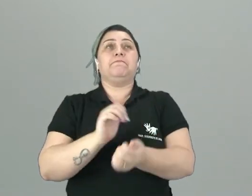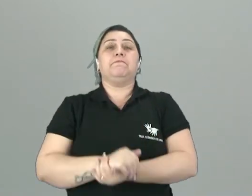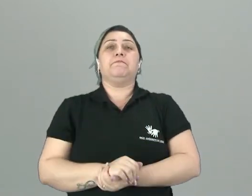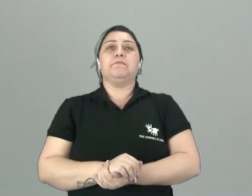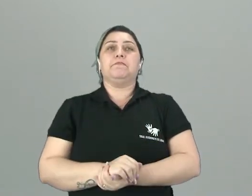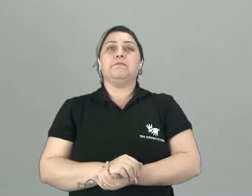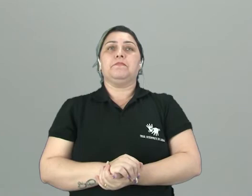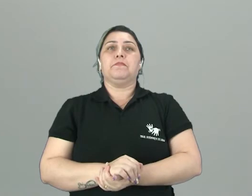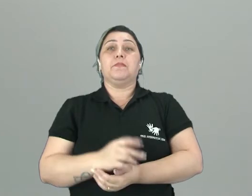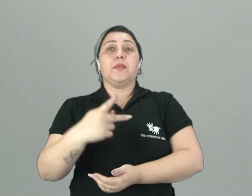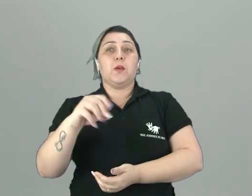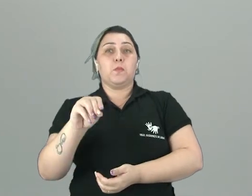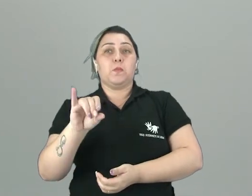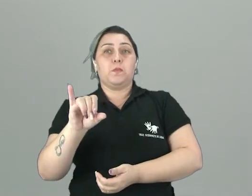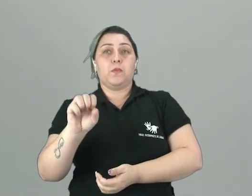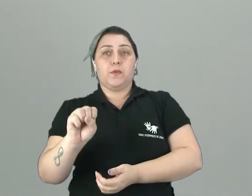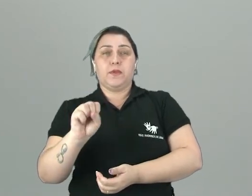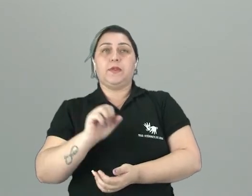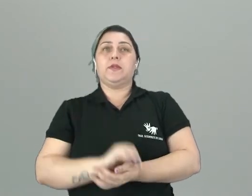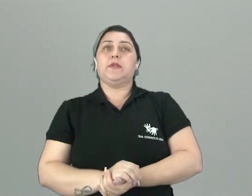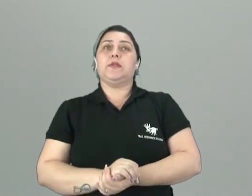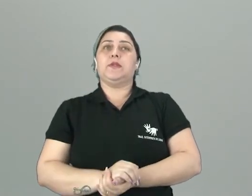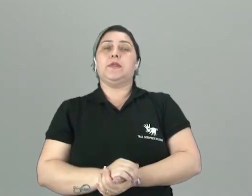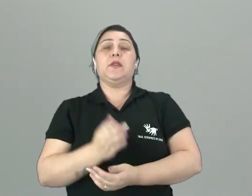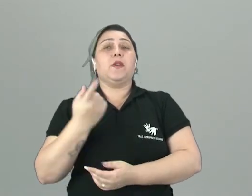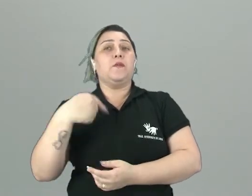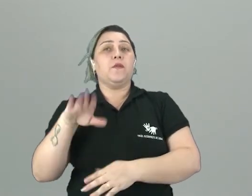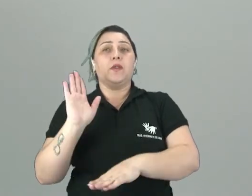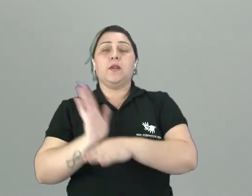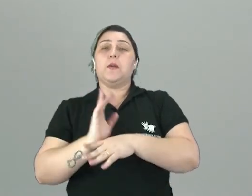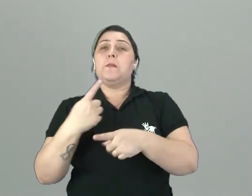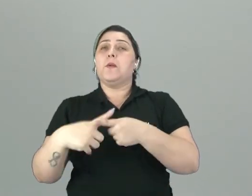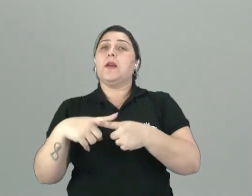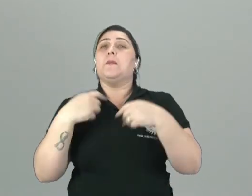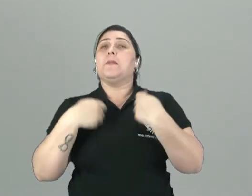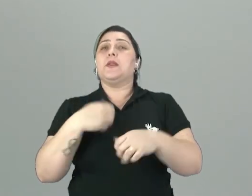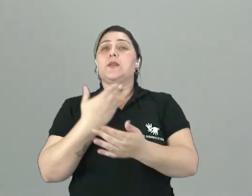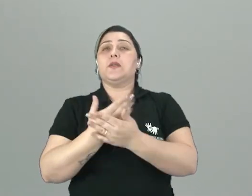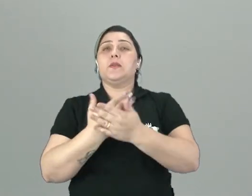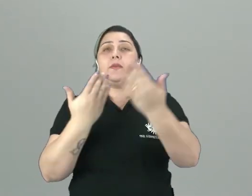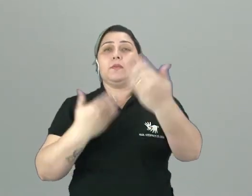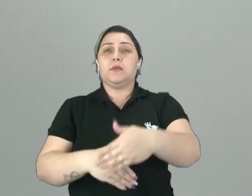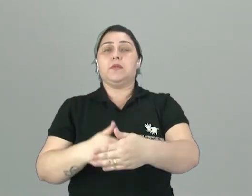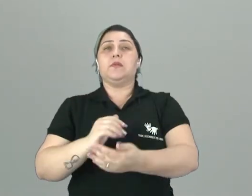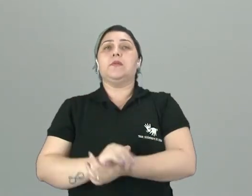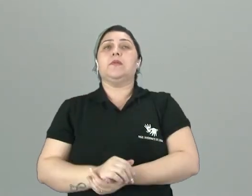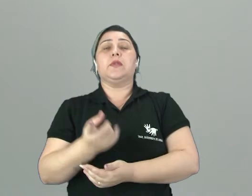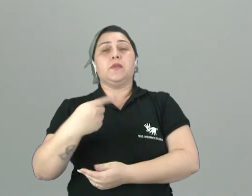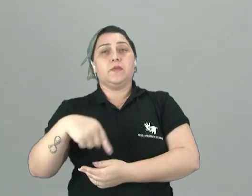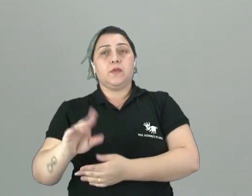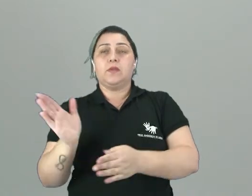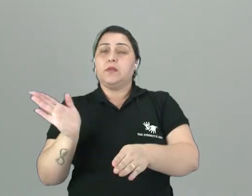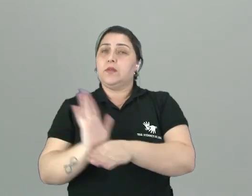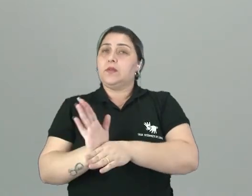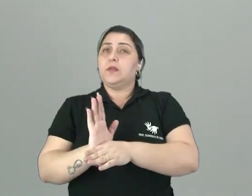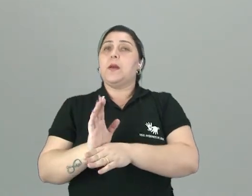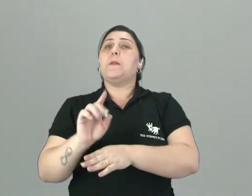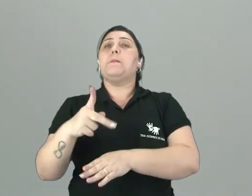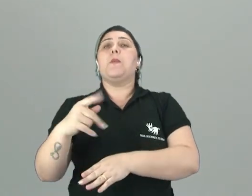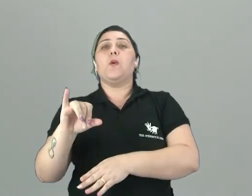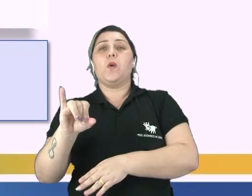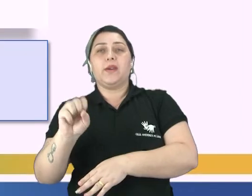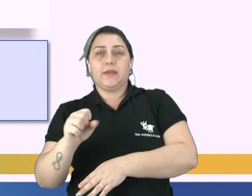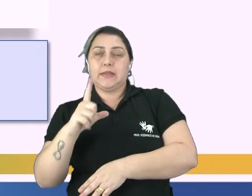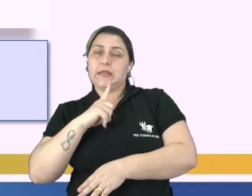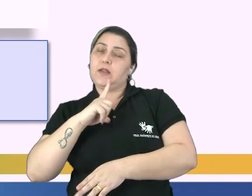a pois, tá bom? Não fui ao cinema porque tenho que estudar para a prova. Não fui ao cinema, pois tenho